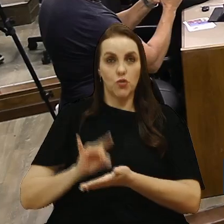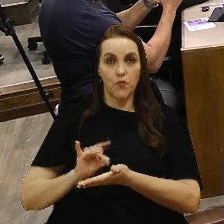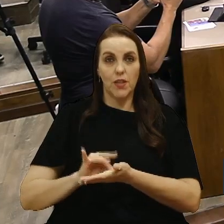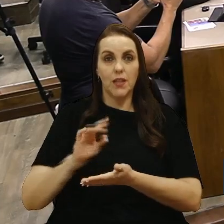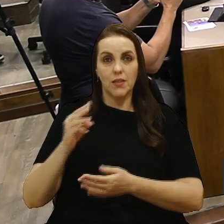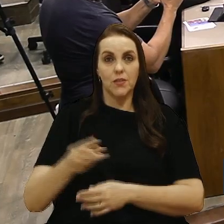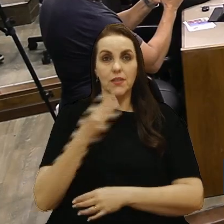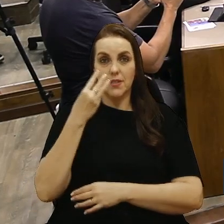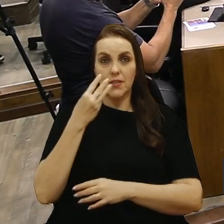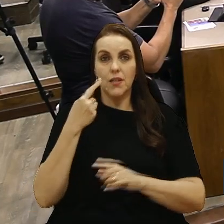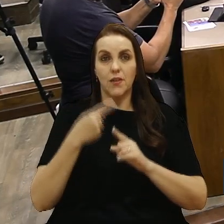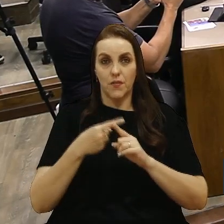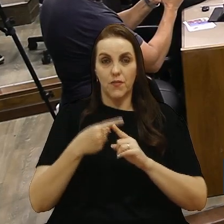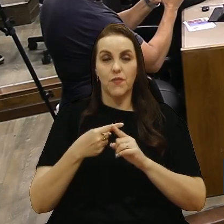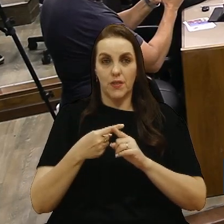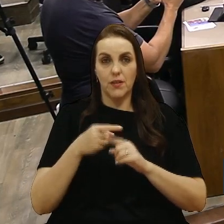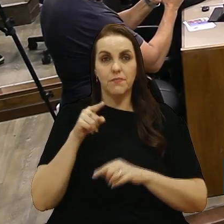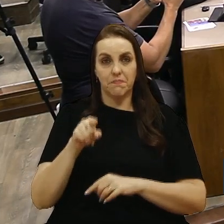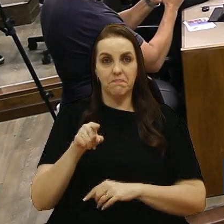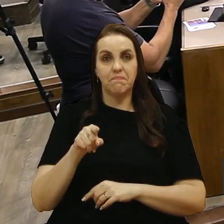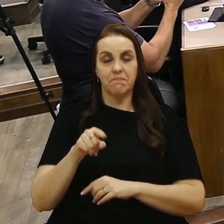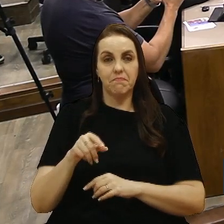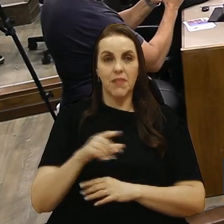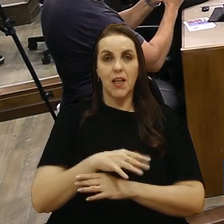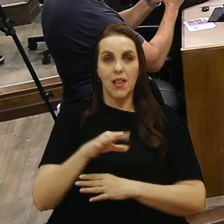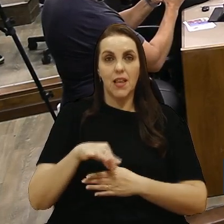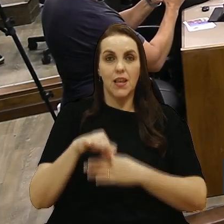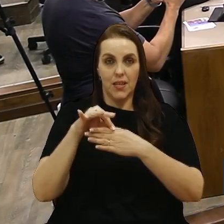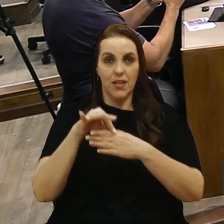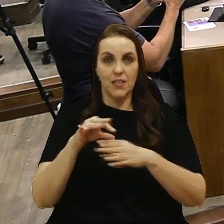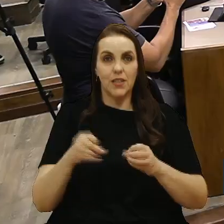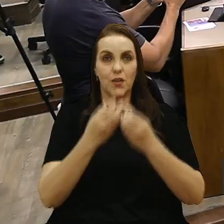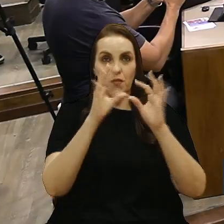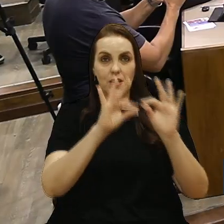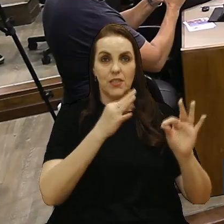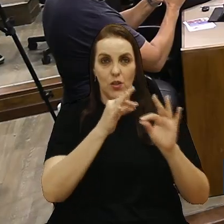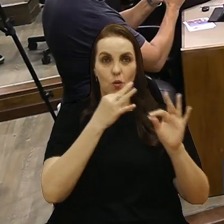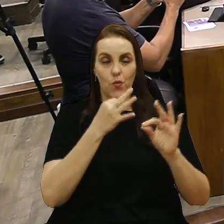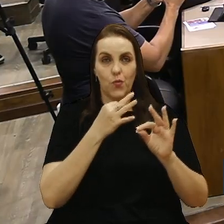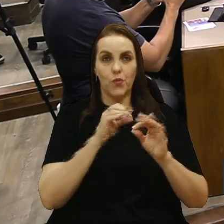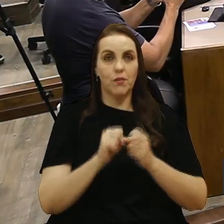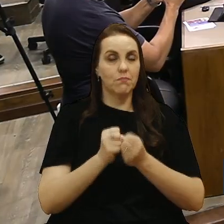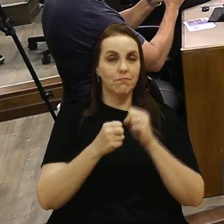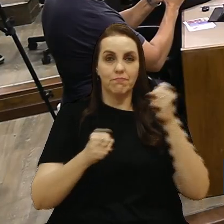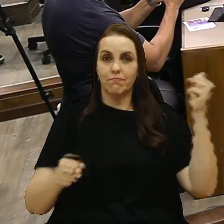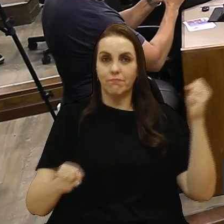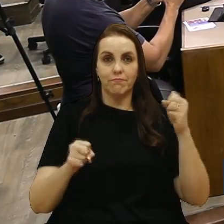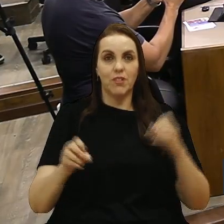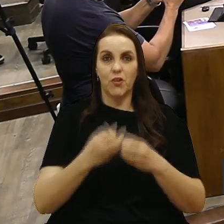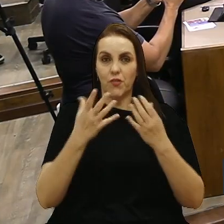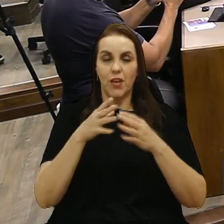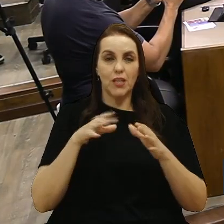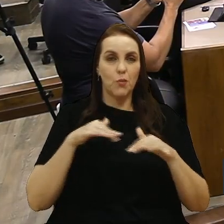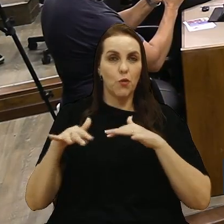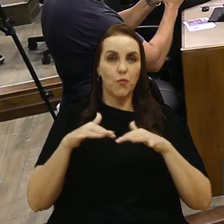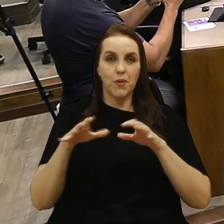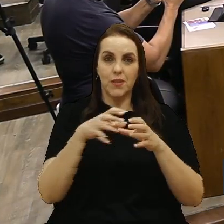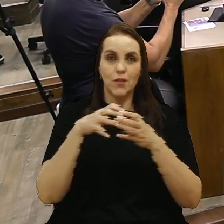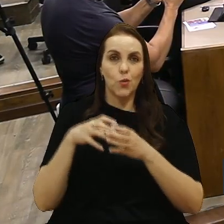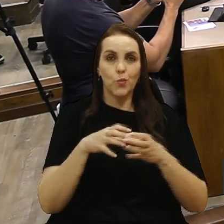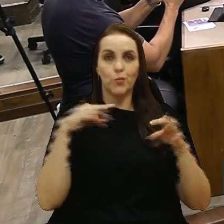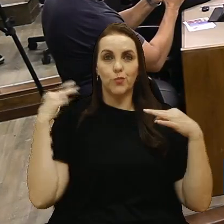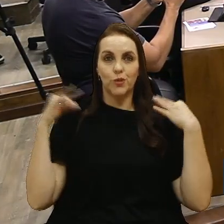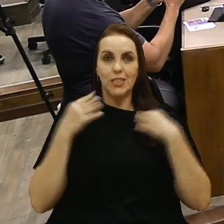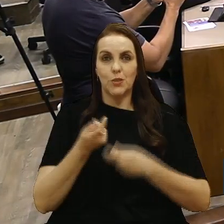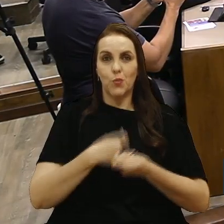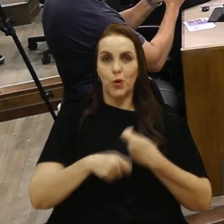3ª vez, o Bertotto está ali à frente da nossa Festa da Uva. Grandiosa festa de novo para Caxias do Sul, que movimenta o nosso turismo, movimenta a nossa economia,